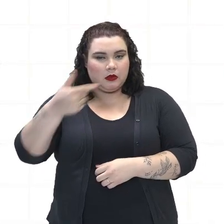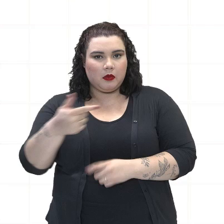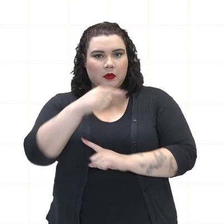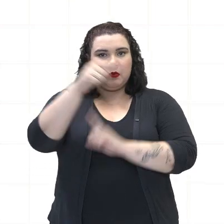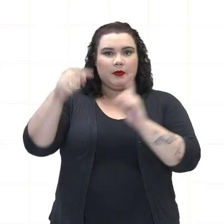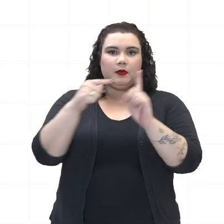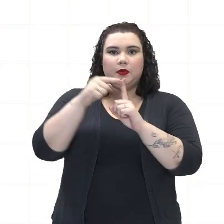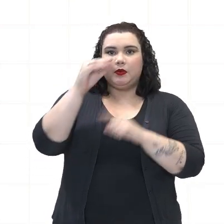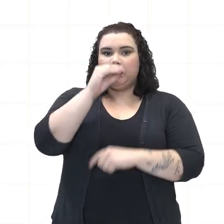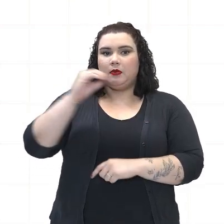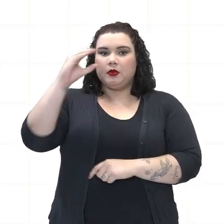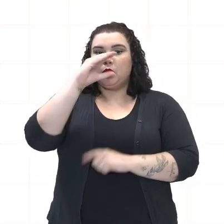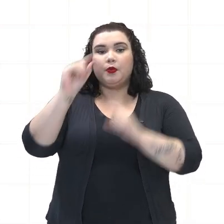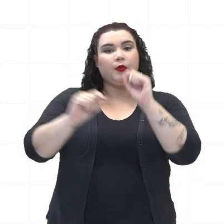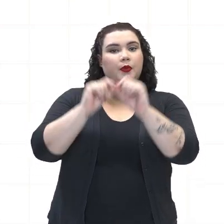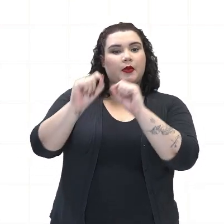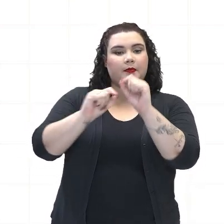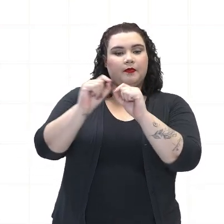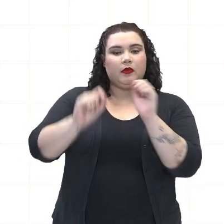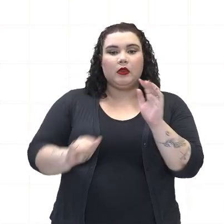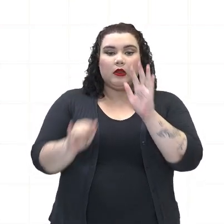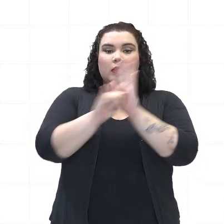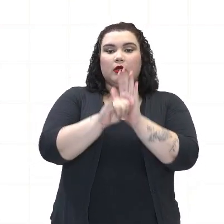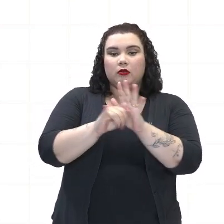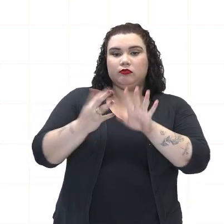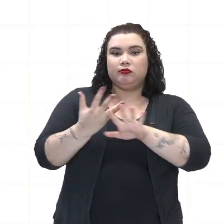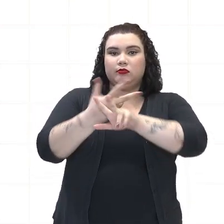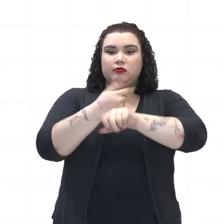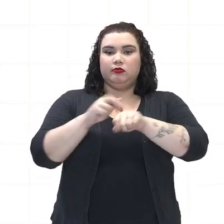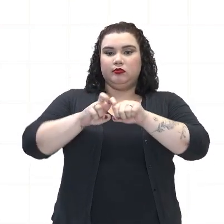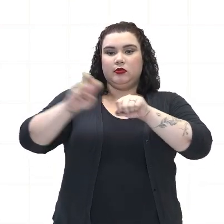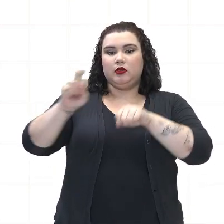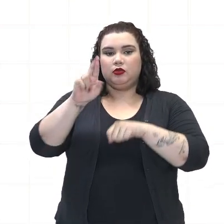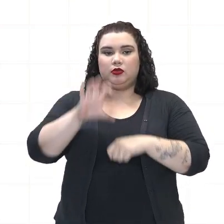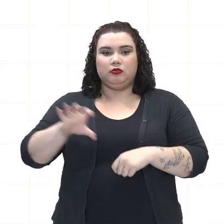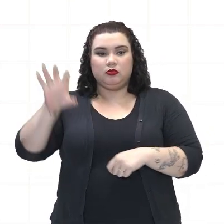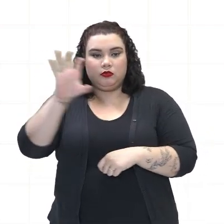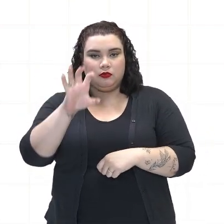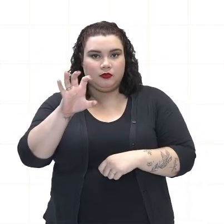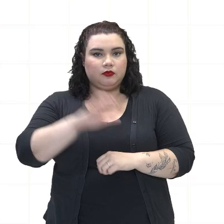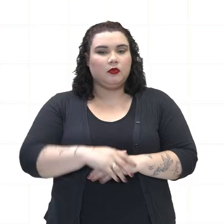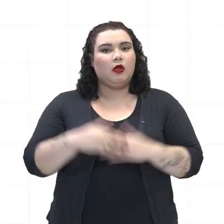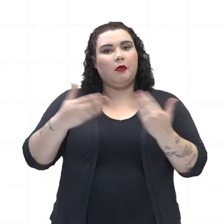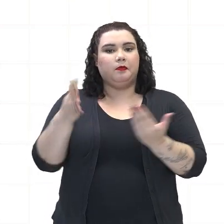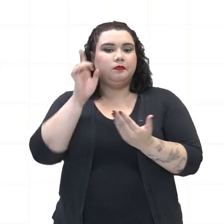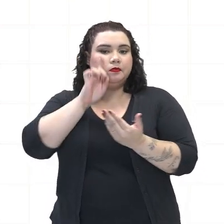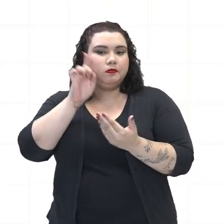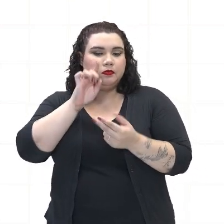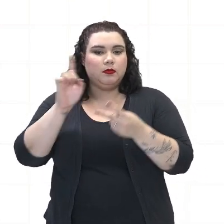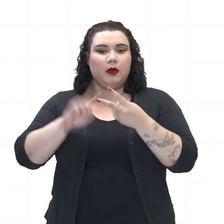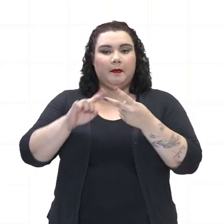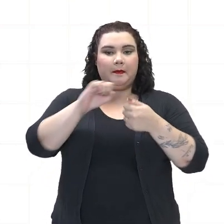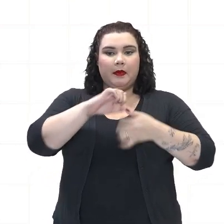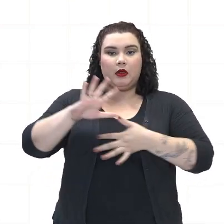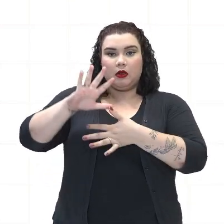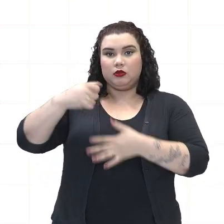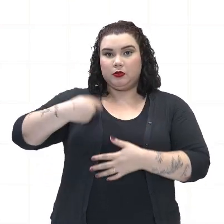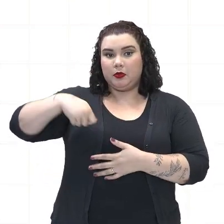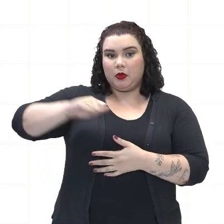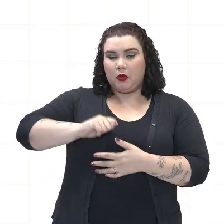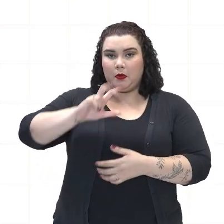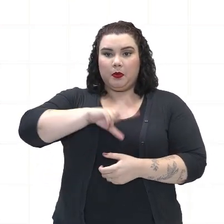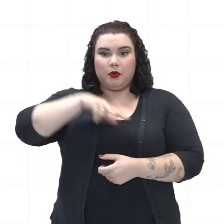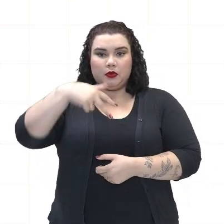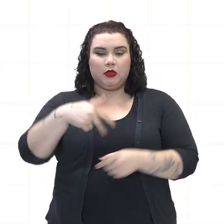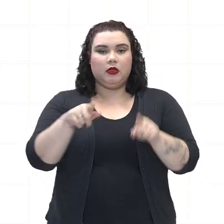tem como objeto de conhecimento identidades e interculturalidades regionais. Estados Unidos da América, América Espanhola e